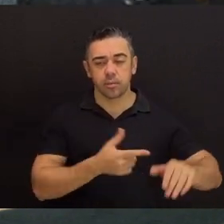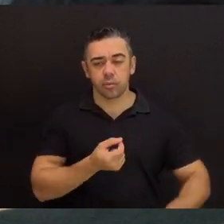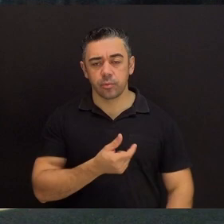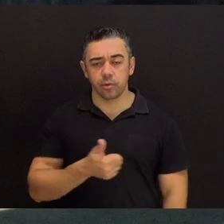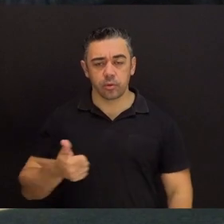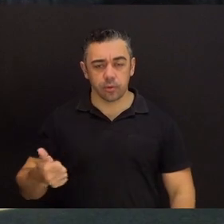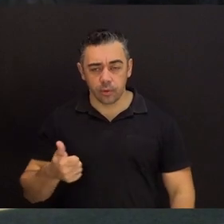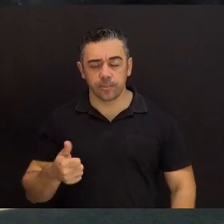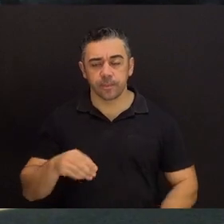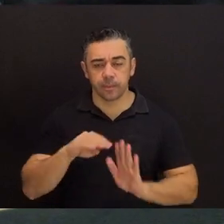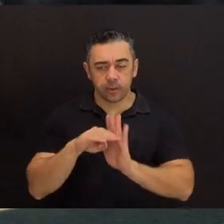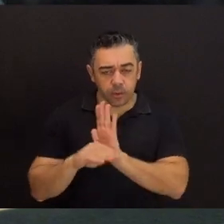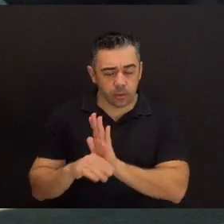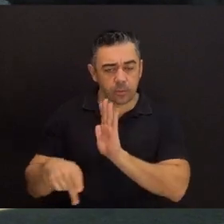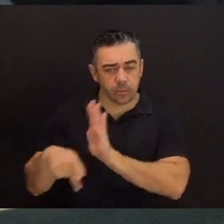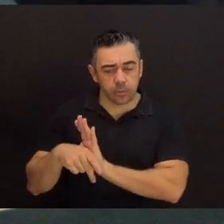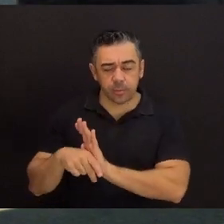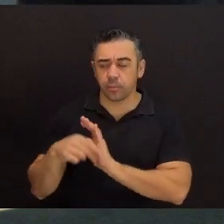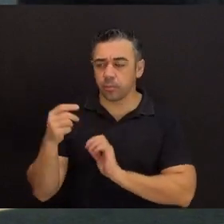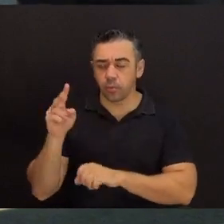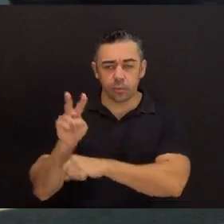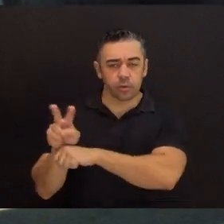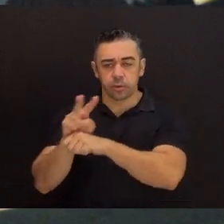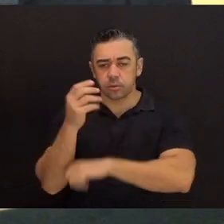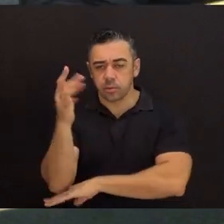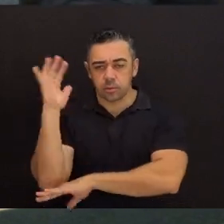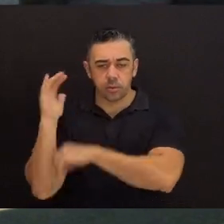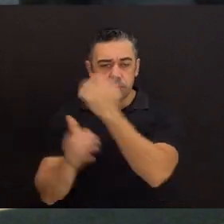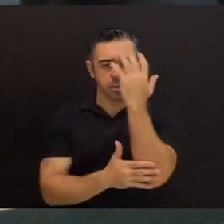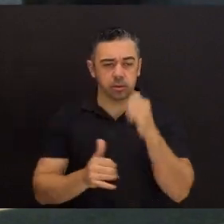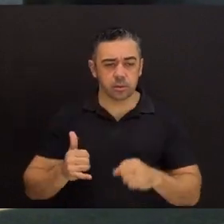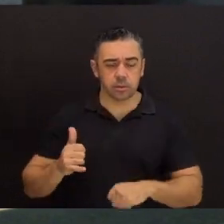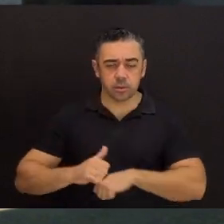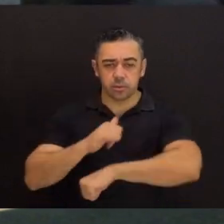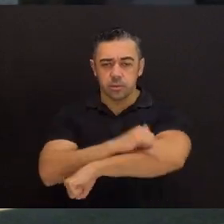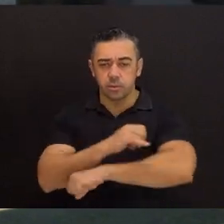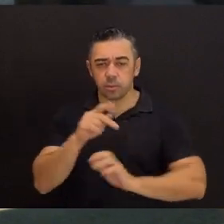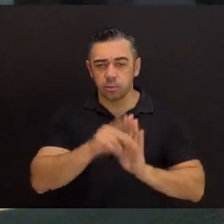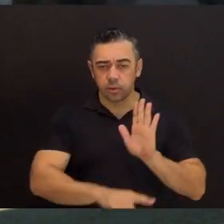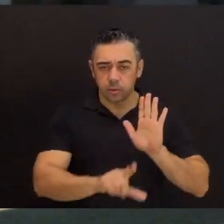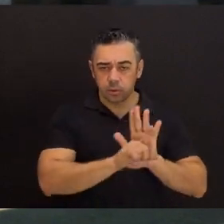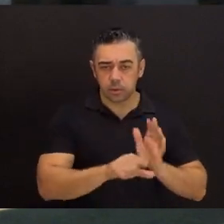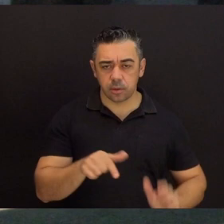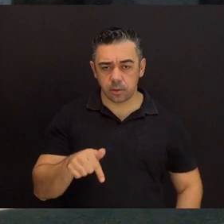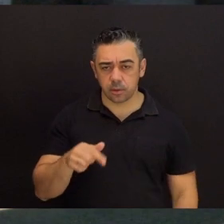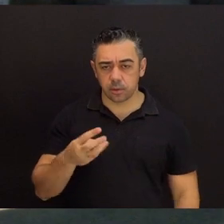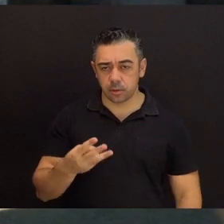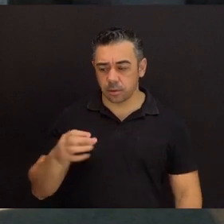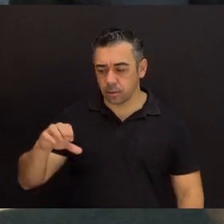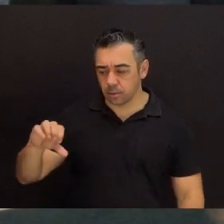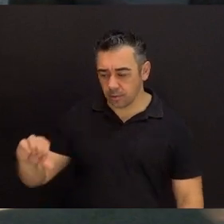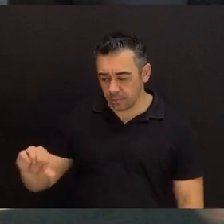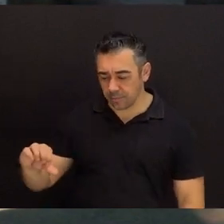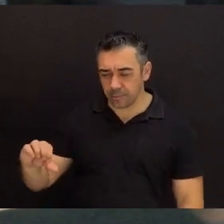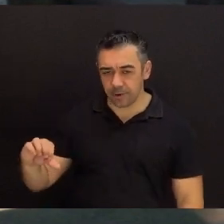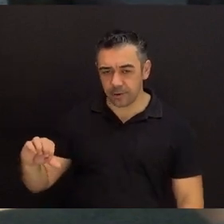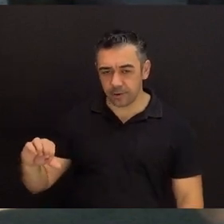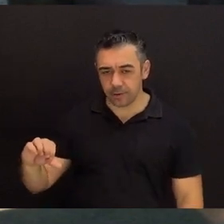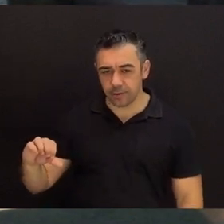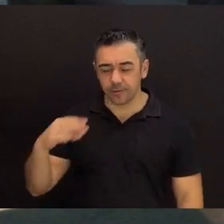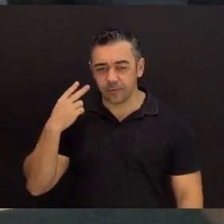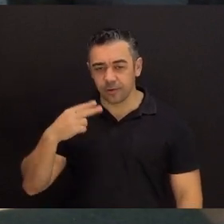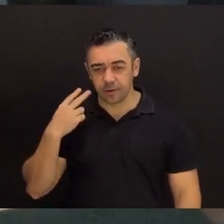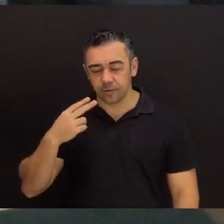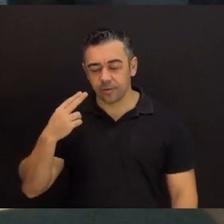Ambiental Municipal de São José dos Pinhais projeto Lei 739 do